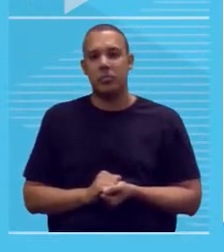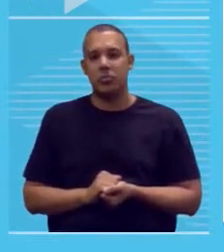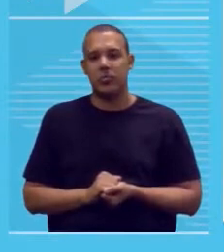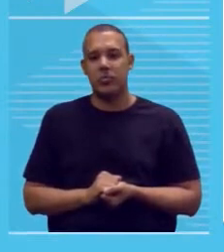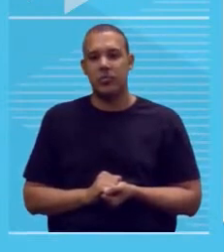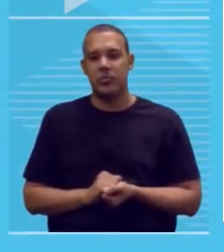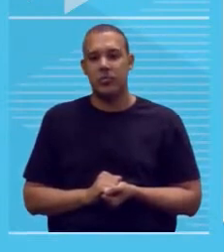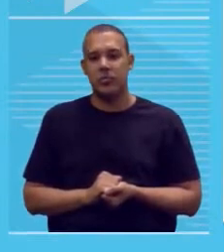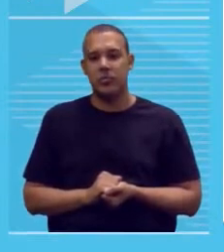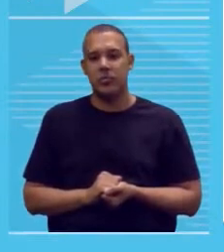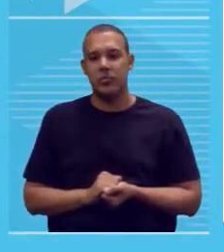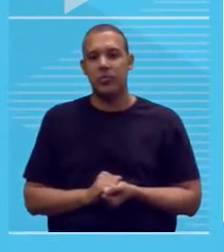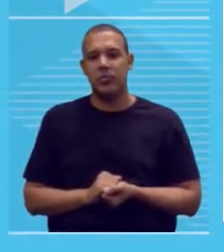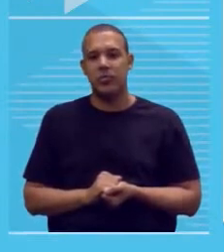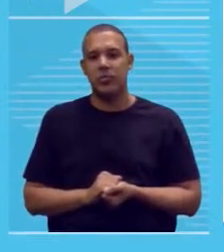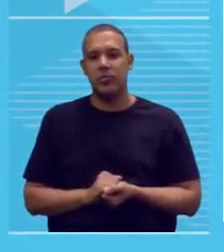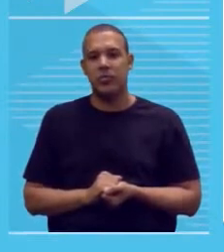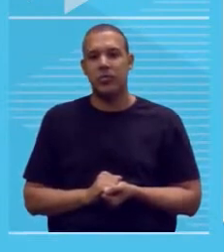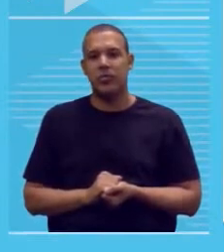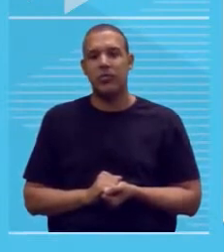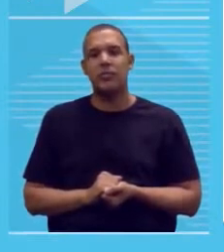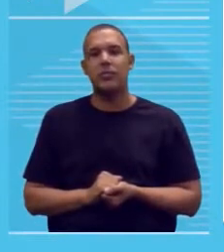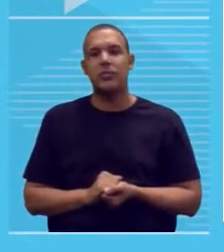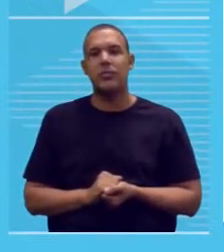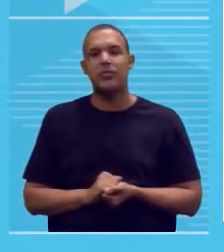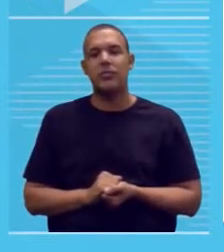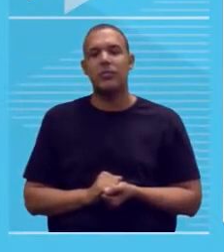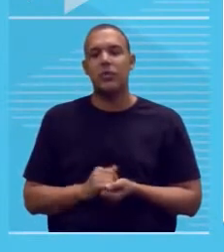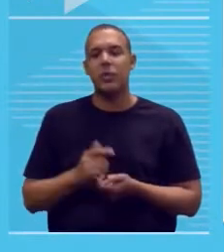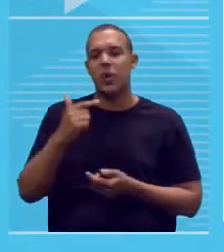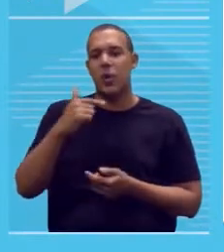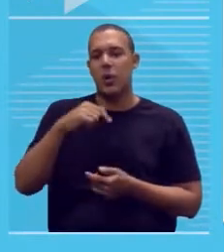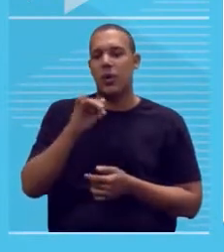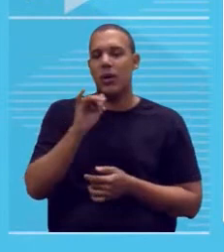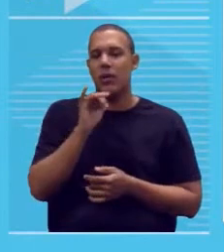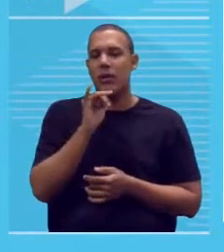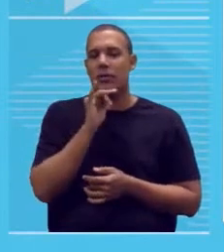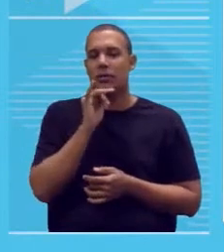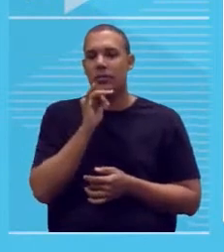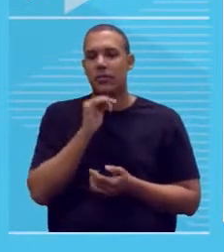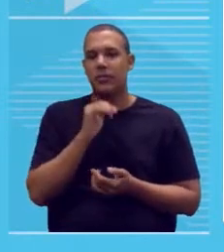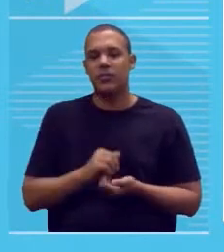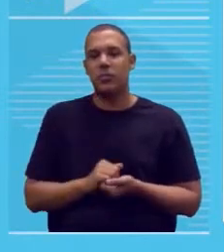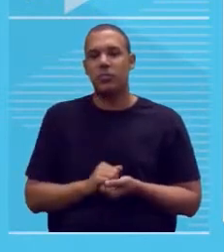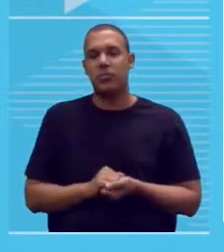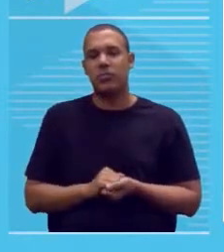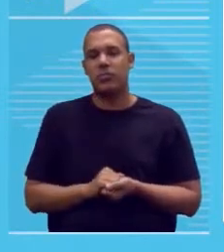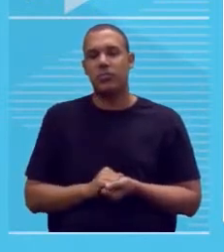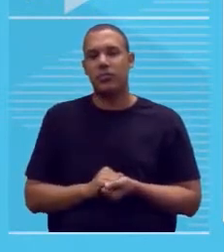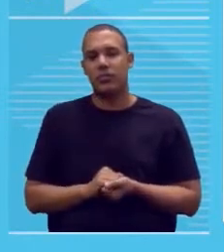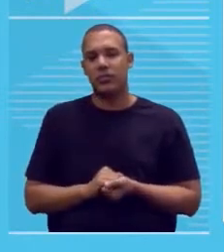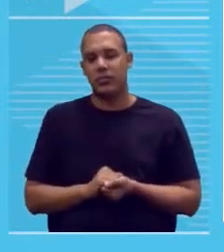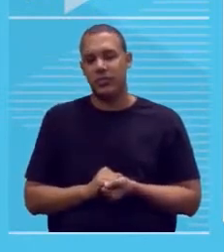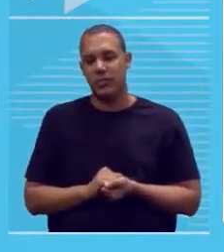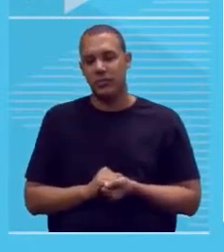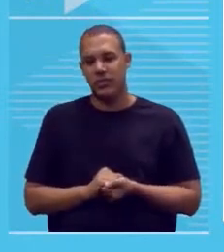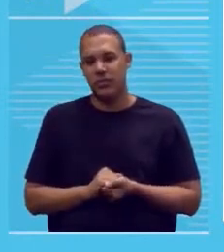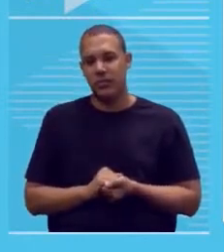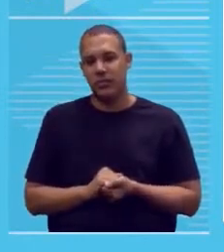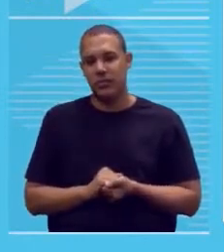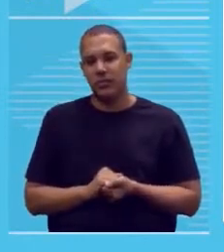aí? Prof, me dá mais exemplos. Cara, se eu já sei calcular